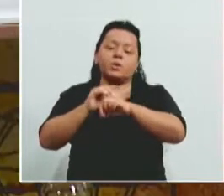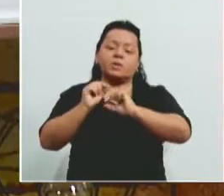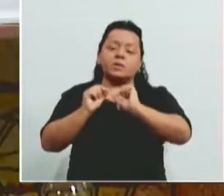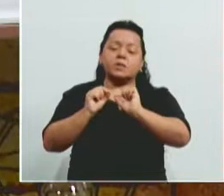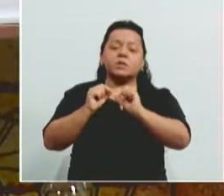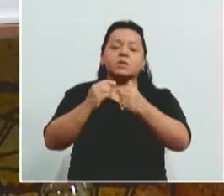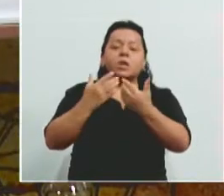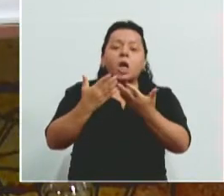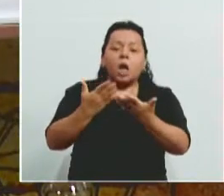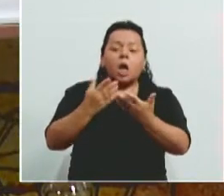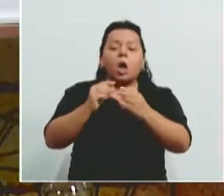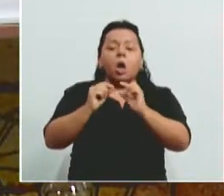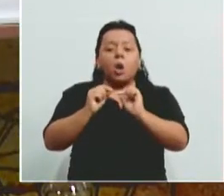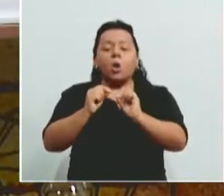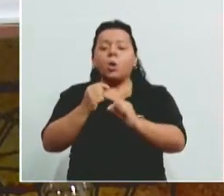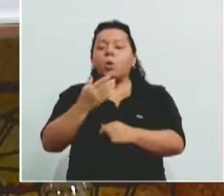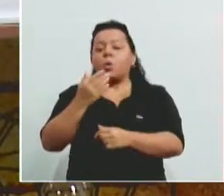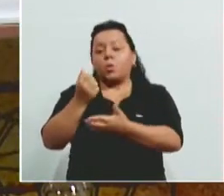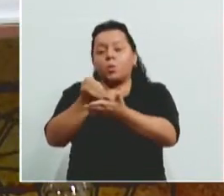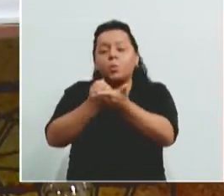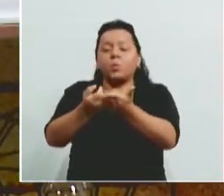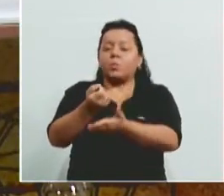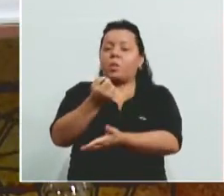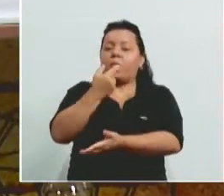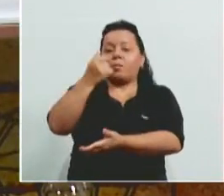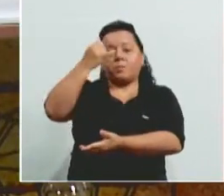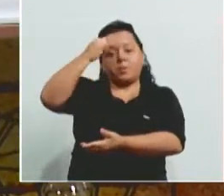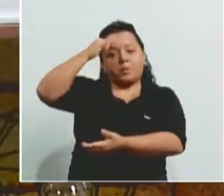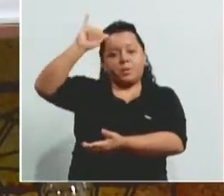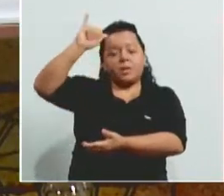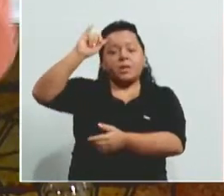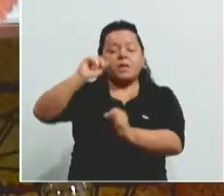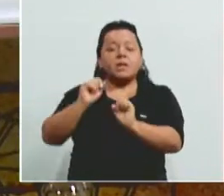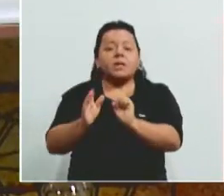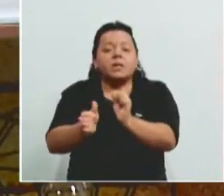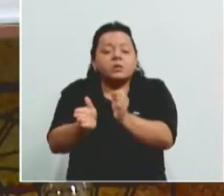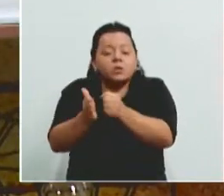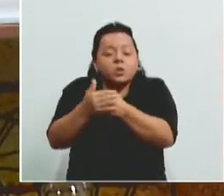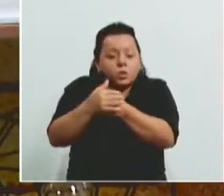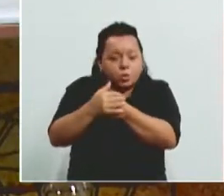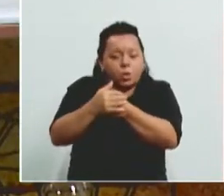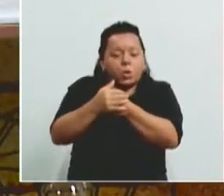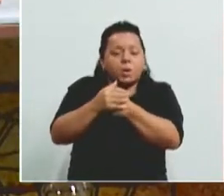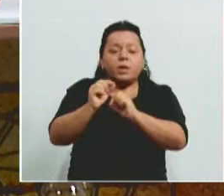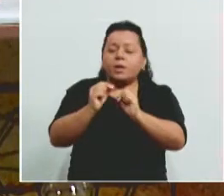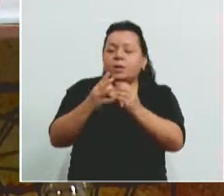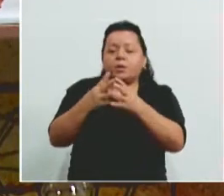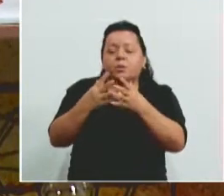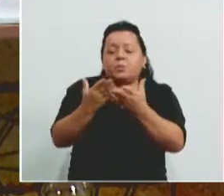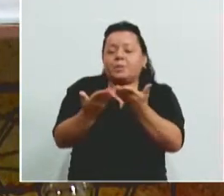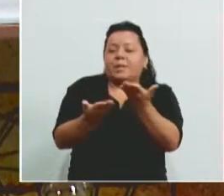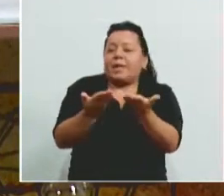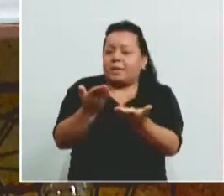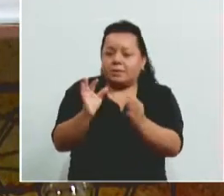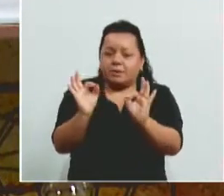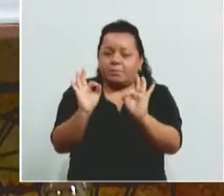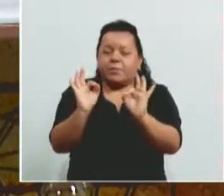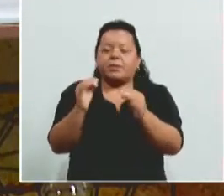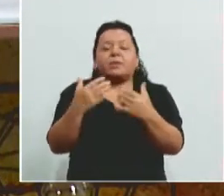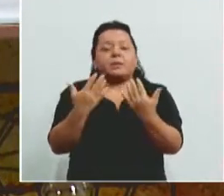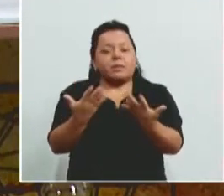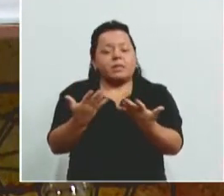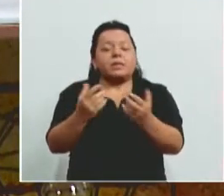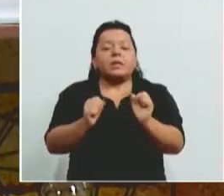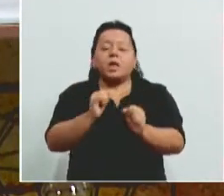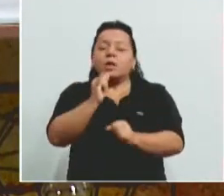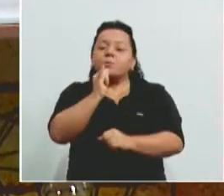anticoncepcional camufla a doença. Ele não trata a doença, porque ele mantém o nível de estrogênio, um estrogênio que não é